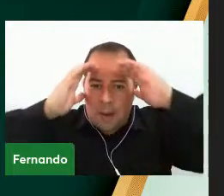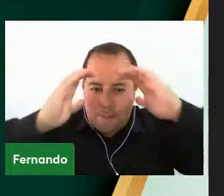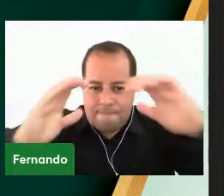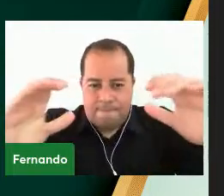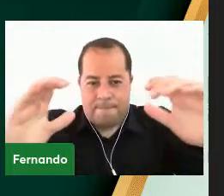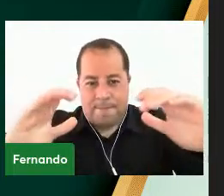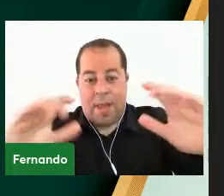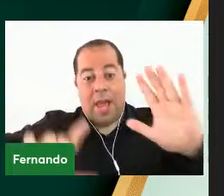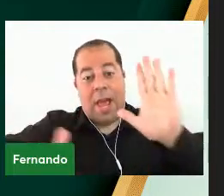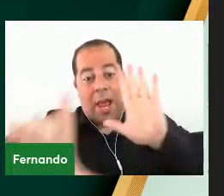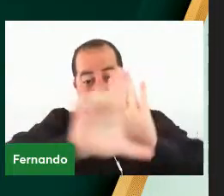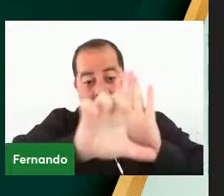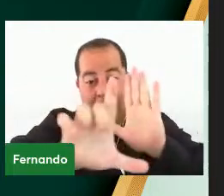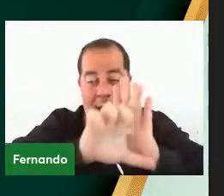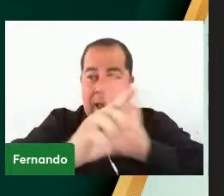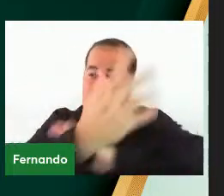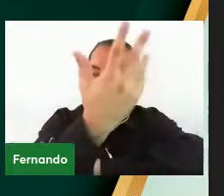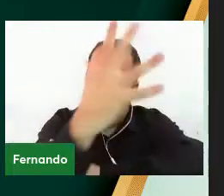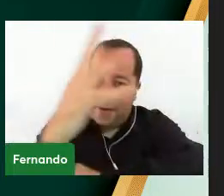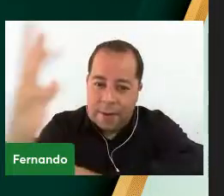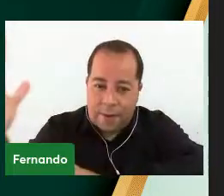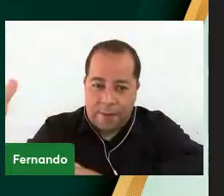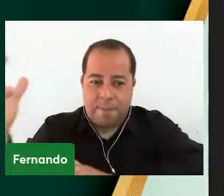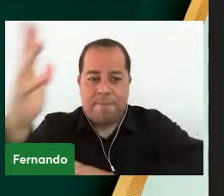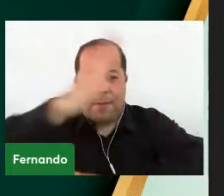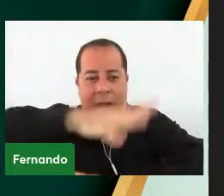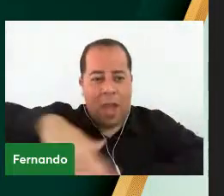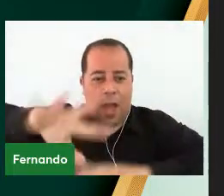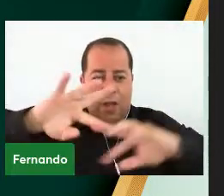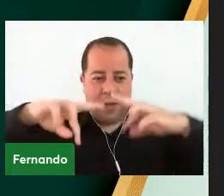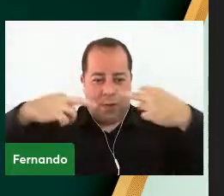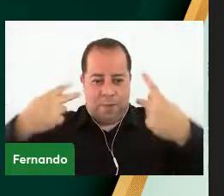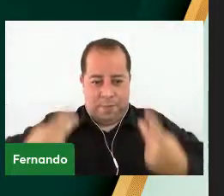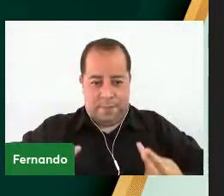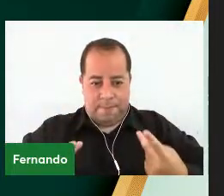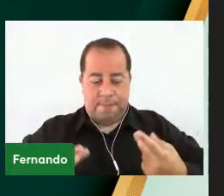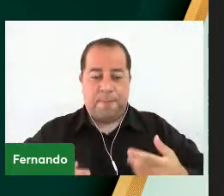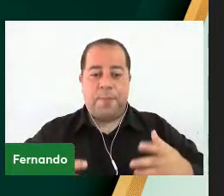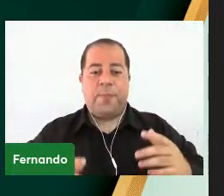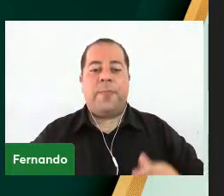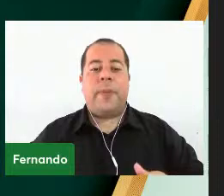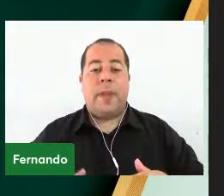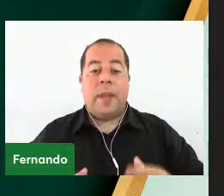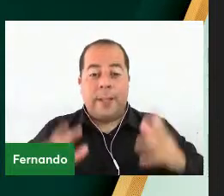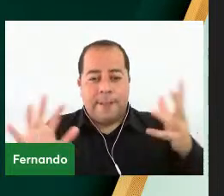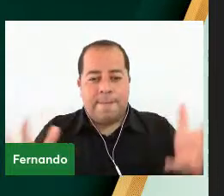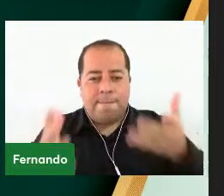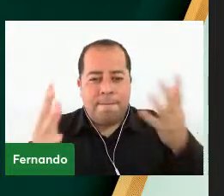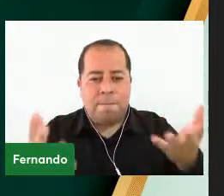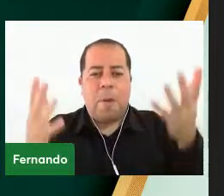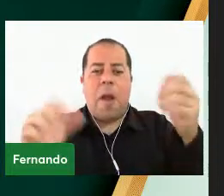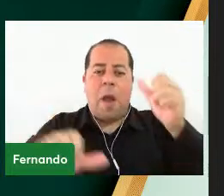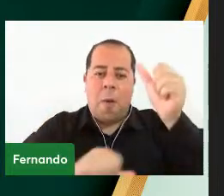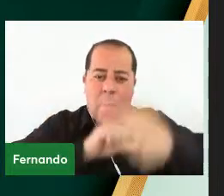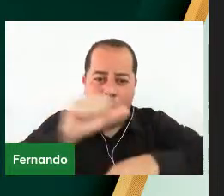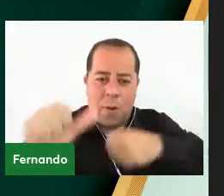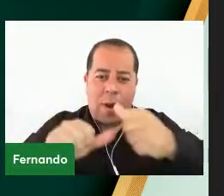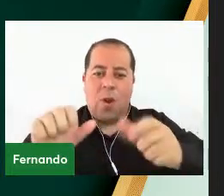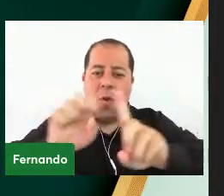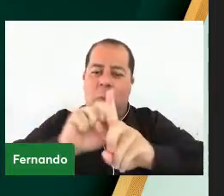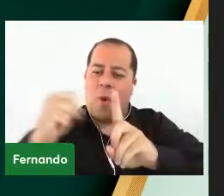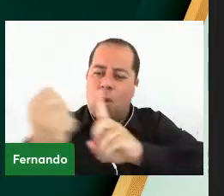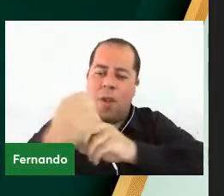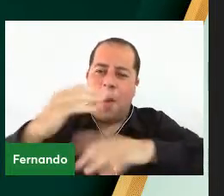às leis, à natureza e à humanidade, promovendo mudanças e contribuindo para uma sociedade